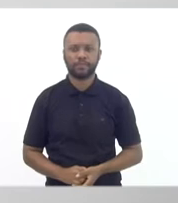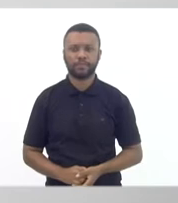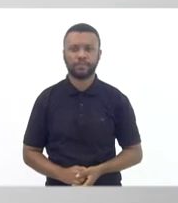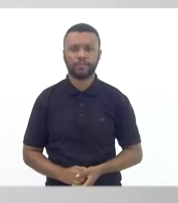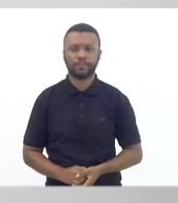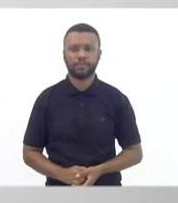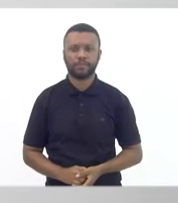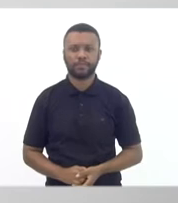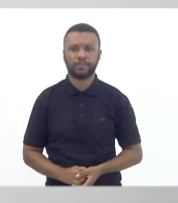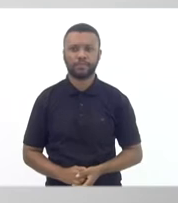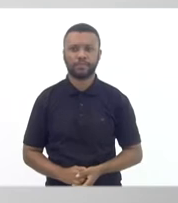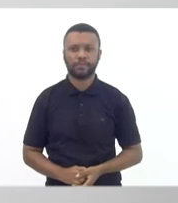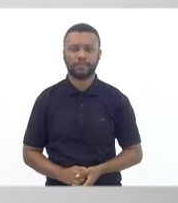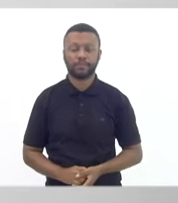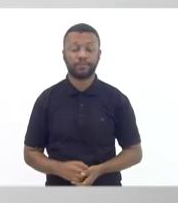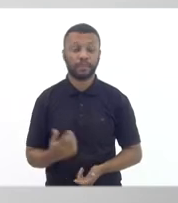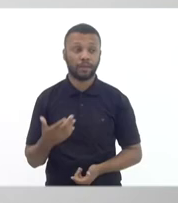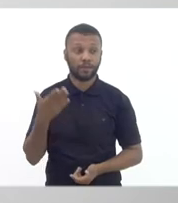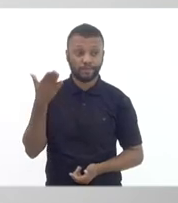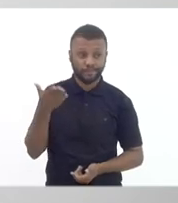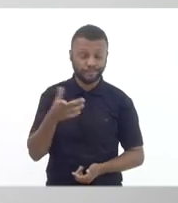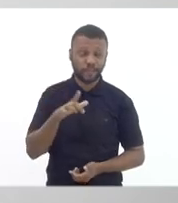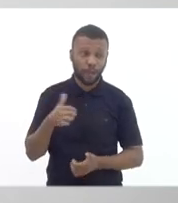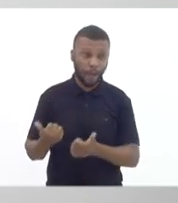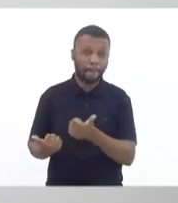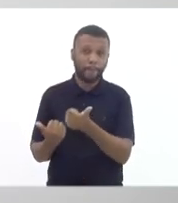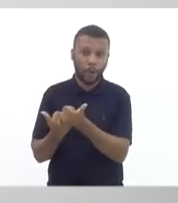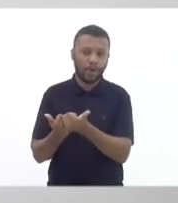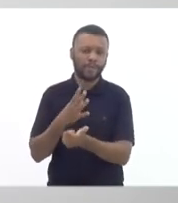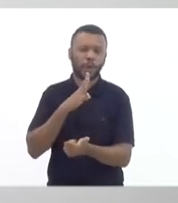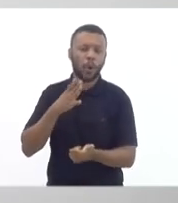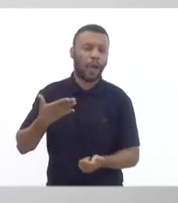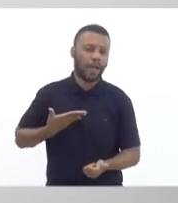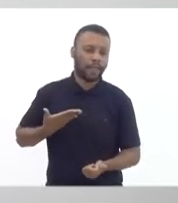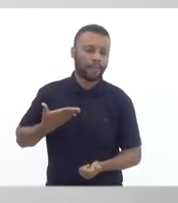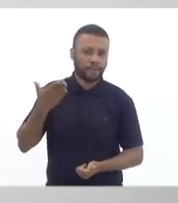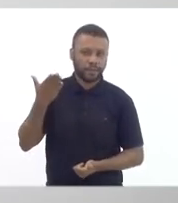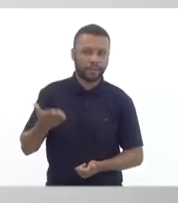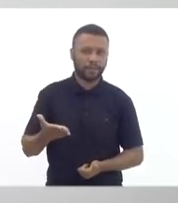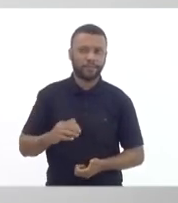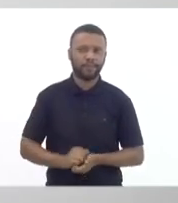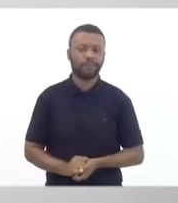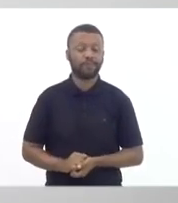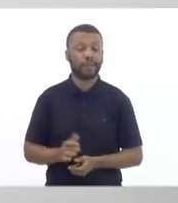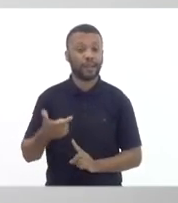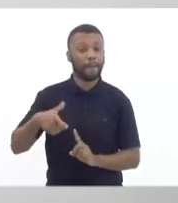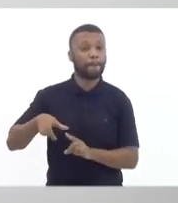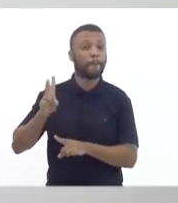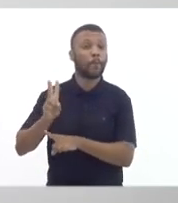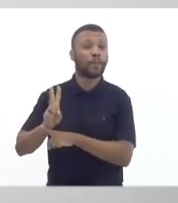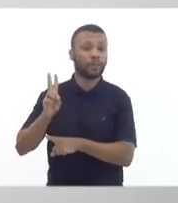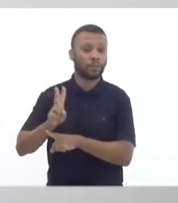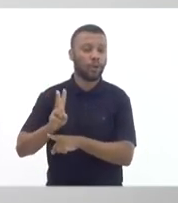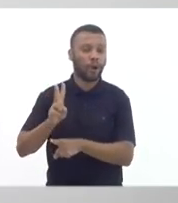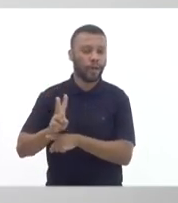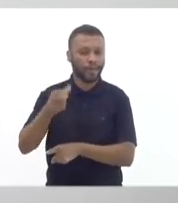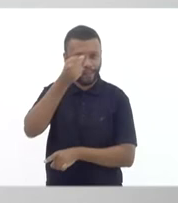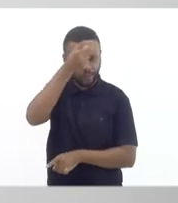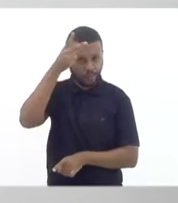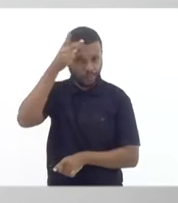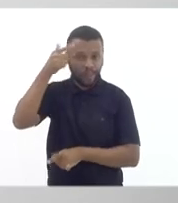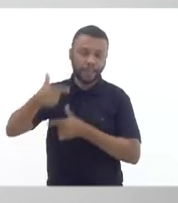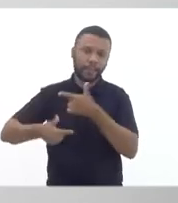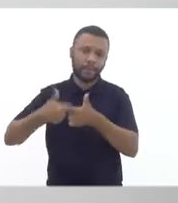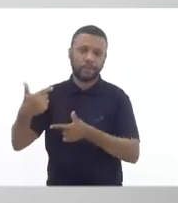Acho que dá um apoio, você conhece a amiga. Ela é protetora lá na cidade, já trabalhou na coordenadoria